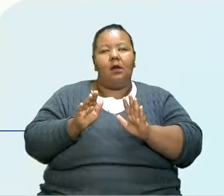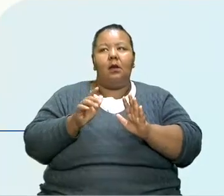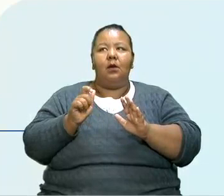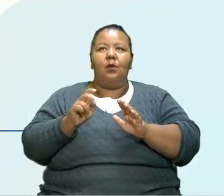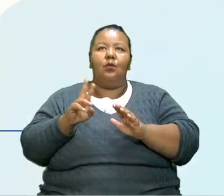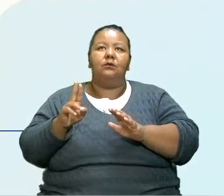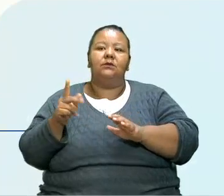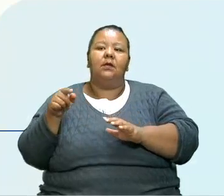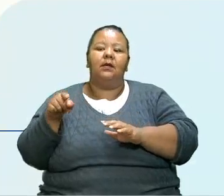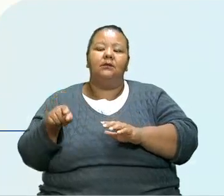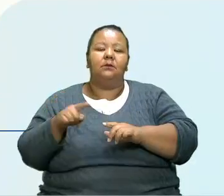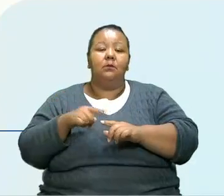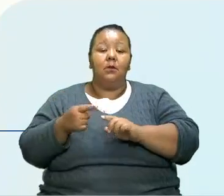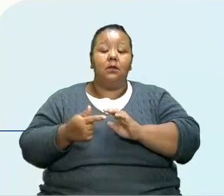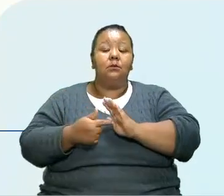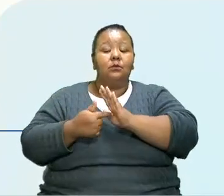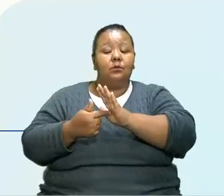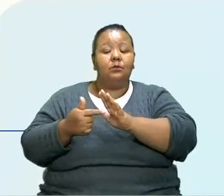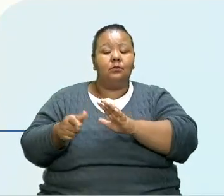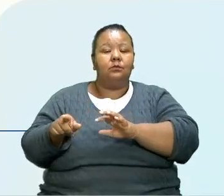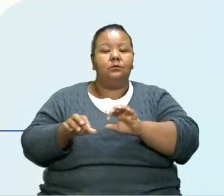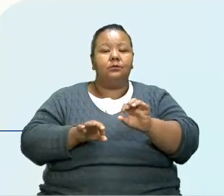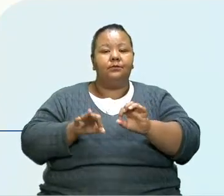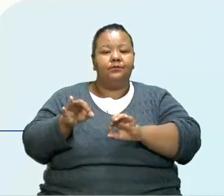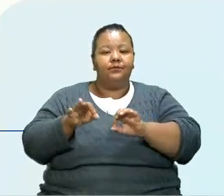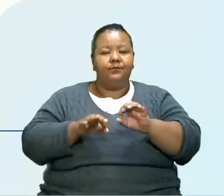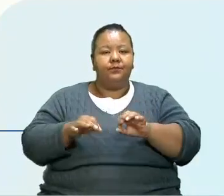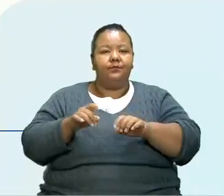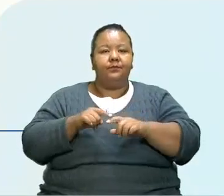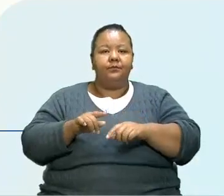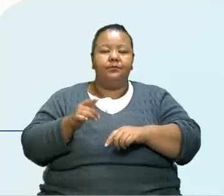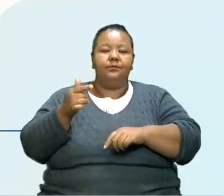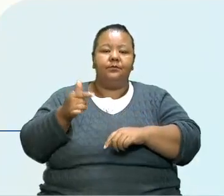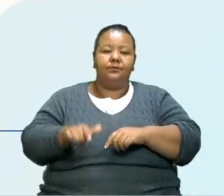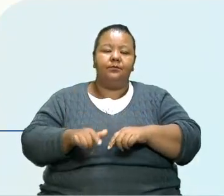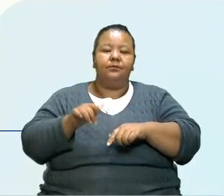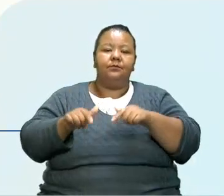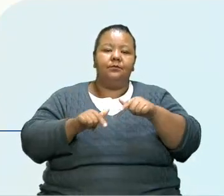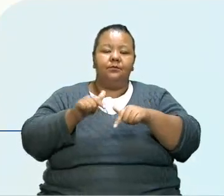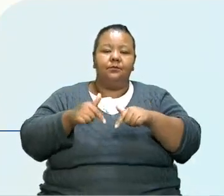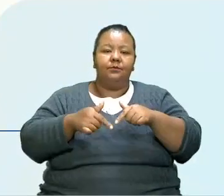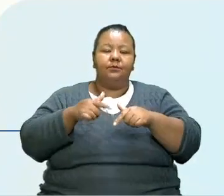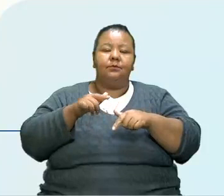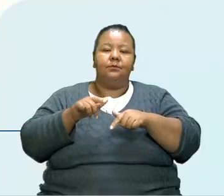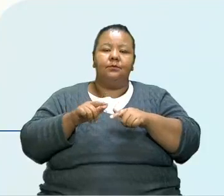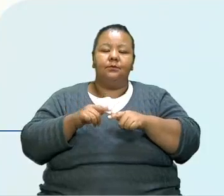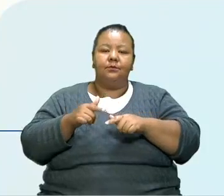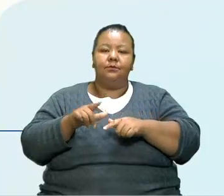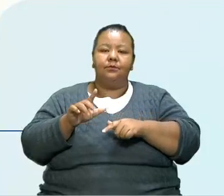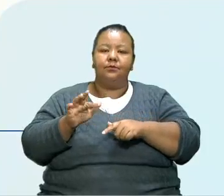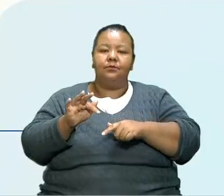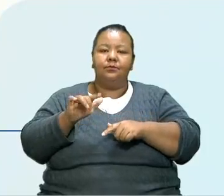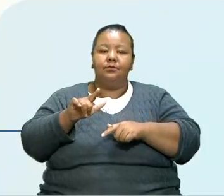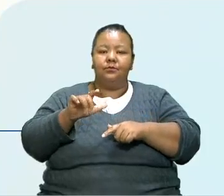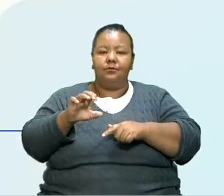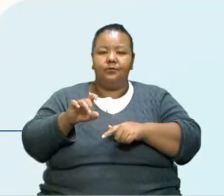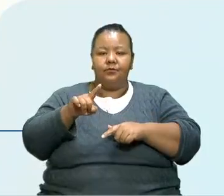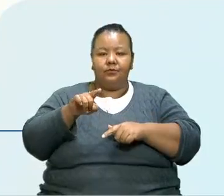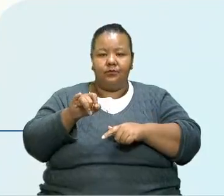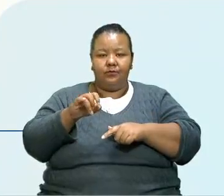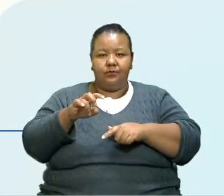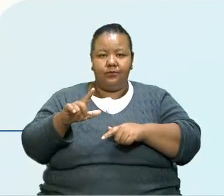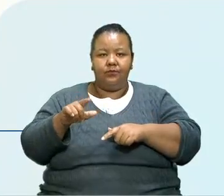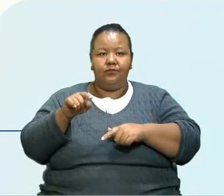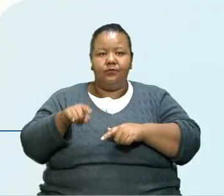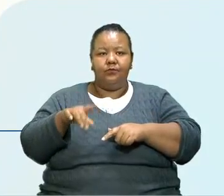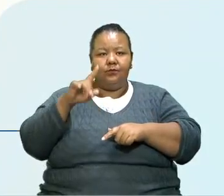utiliza essa, mas indicar e preparar. E também para conseguir ter um trabalho flexível, tem que definir o dia que